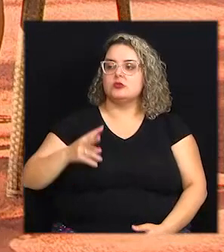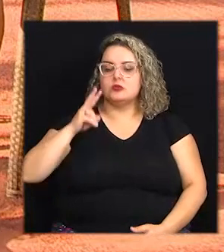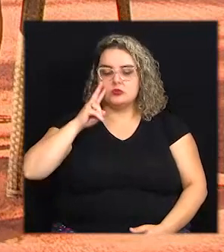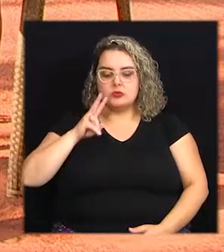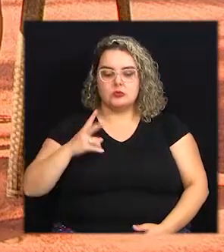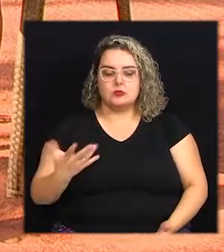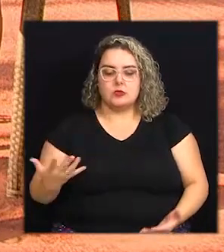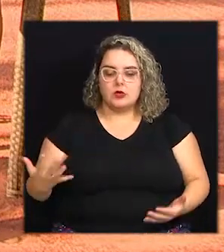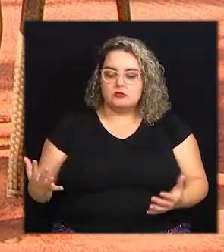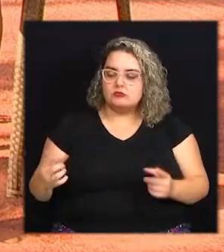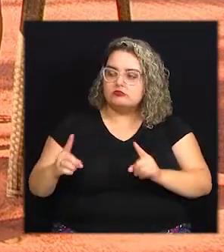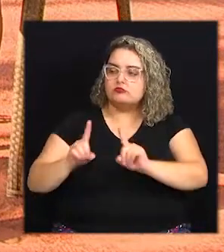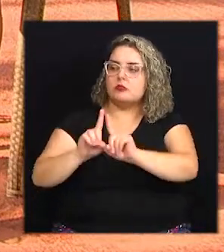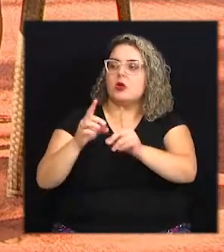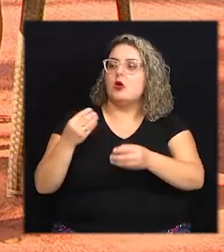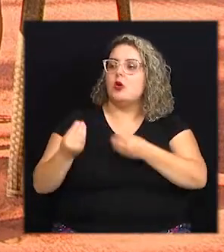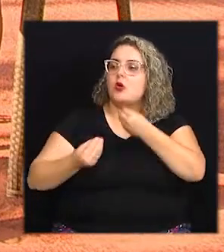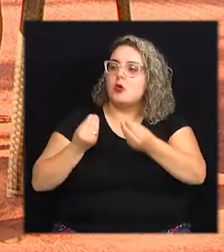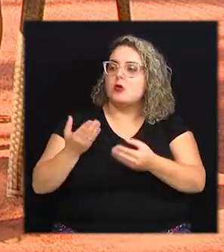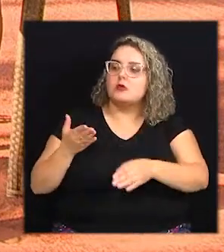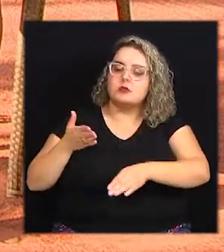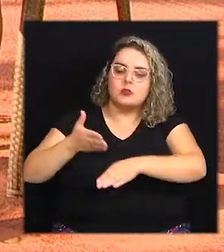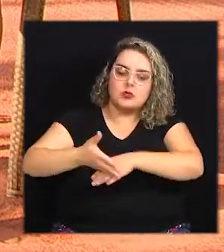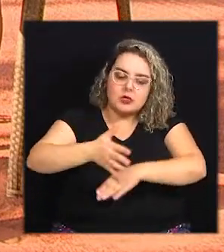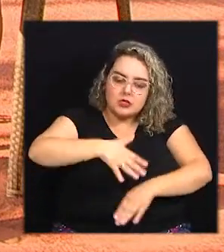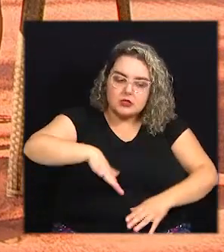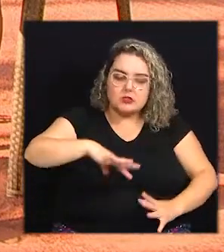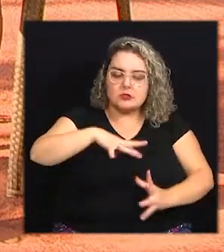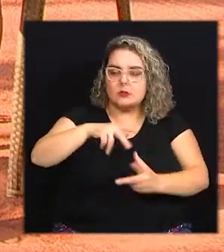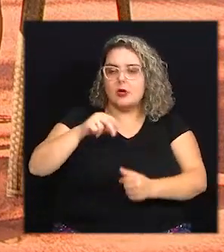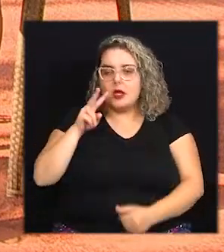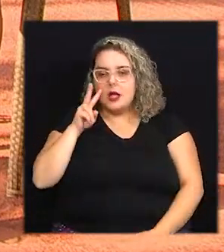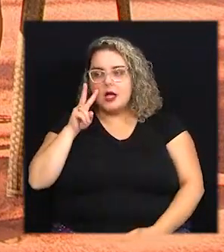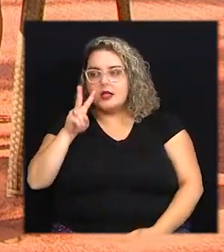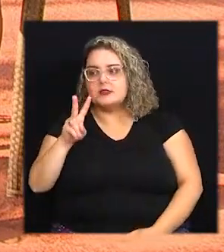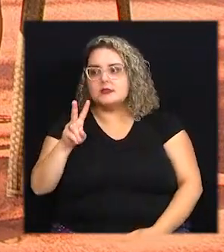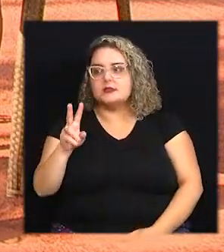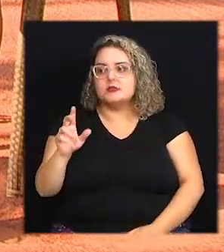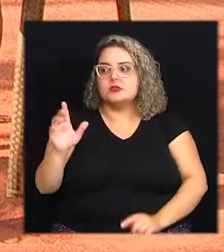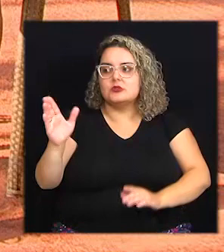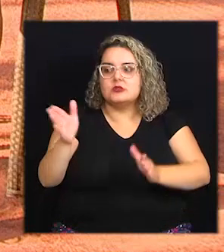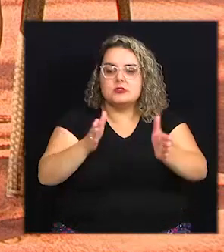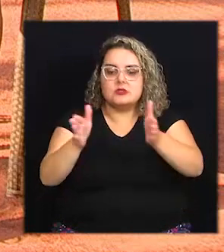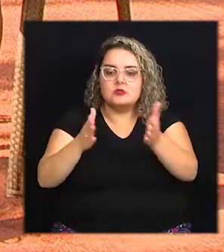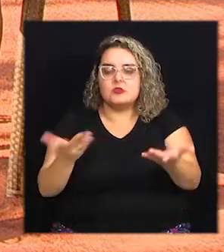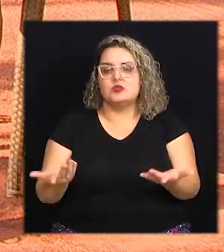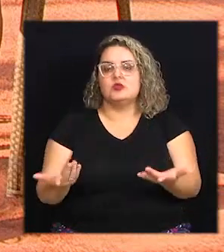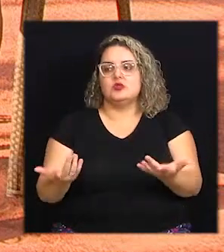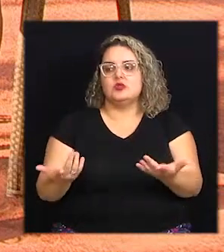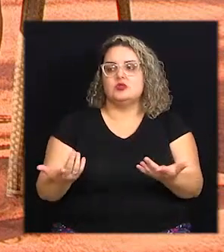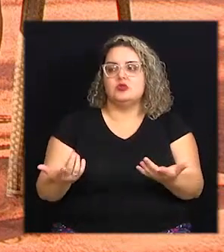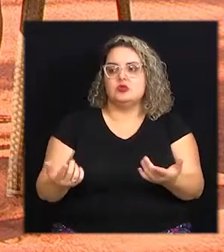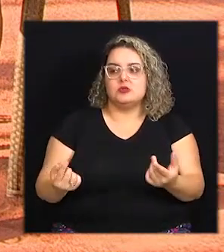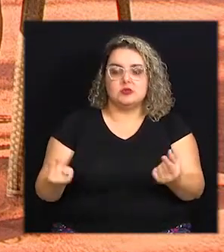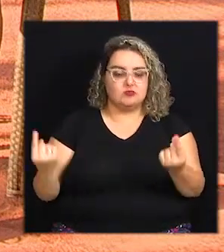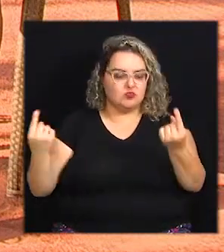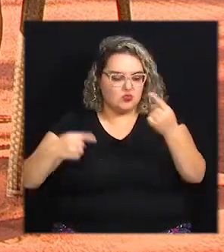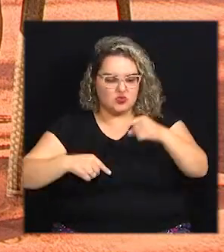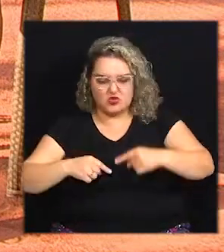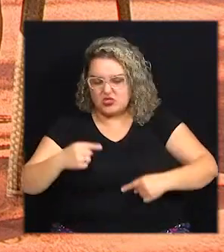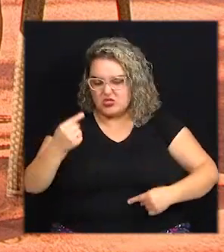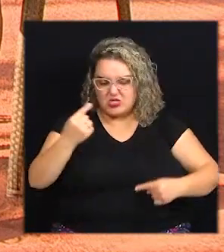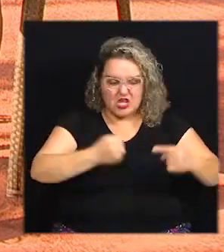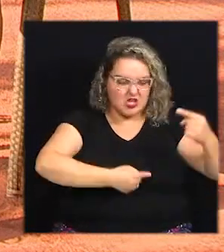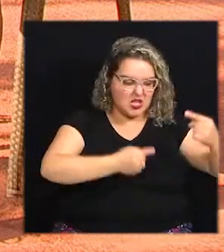viu uma cumplicidade. Como é que você, que está entrando nesse mundo, assistiu essa cena de atletas que eram rivais,